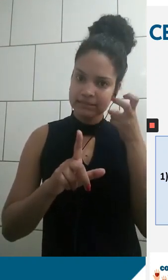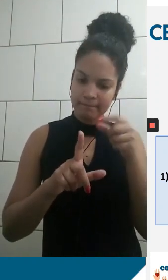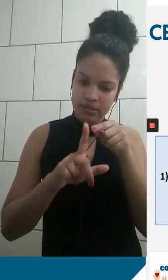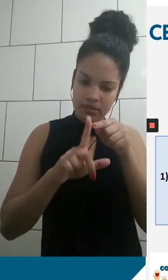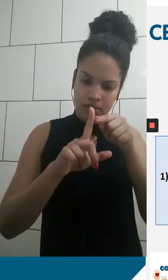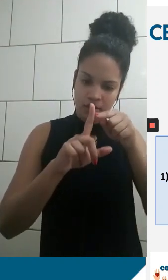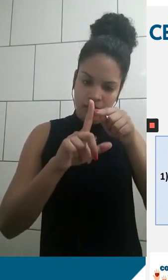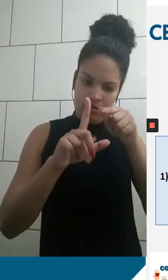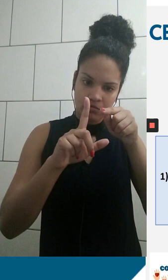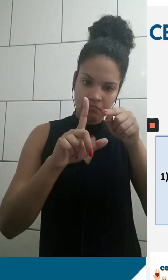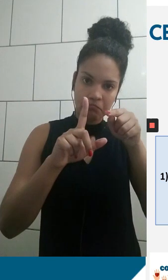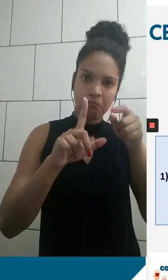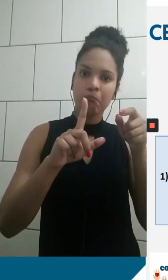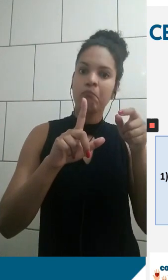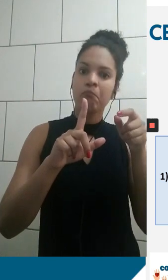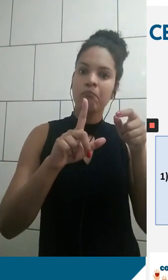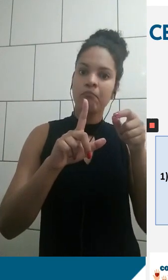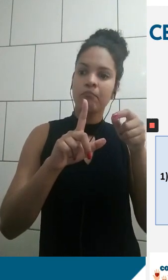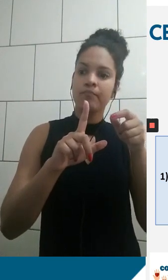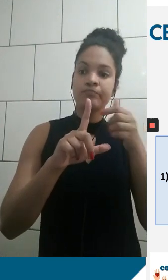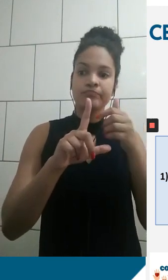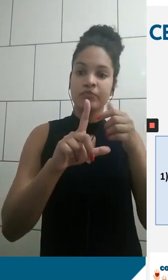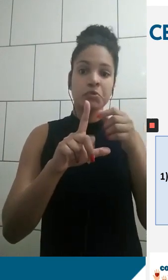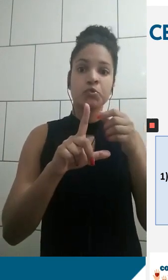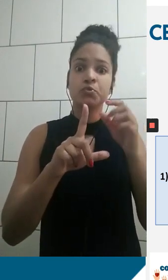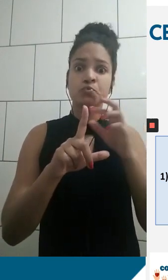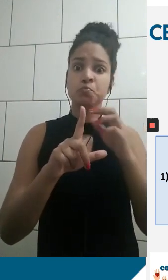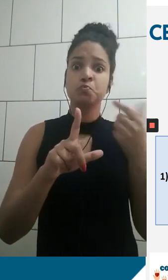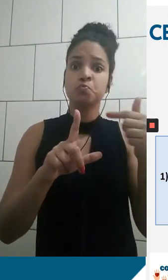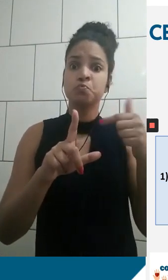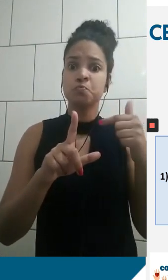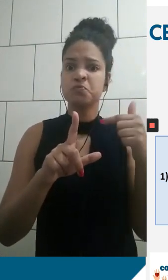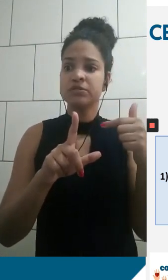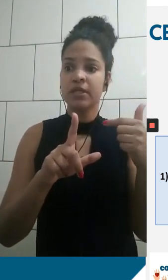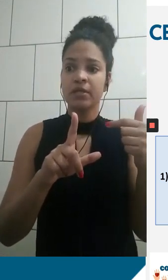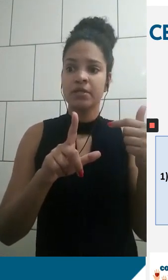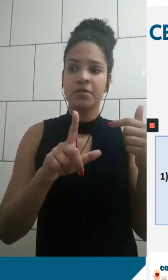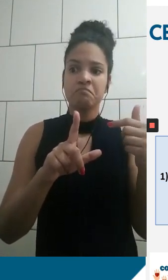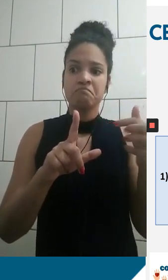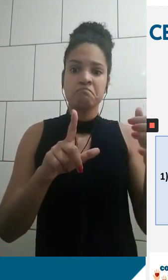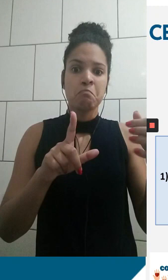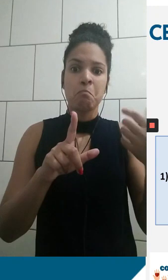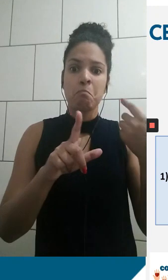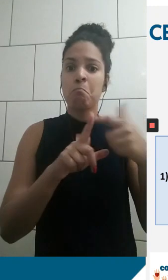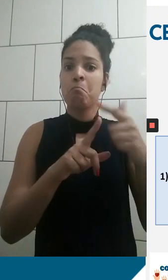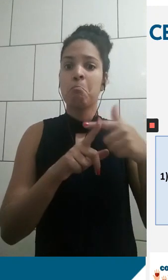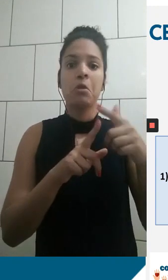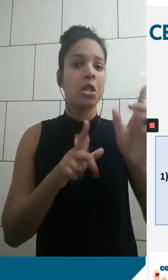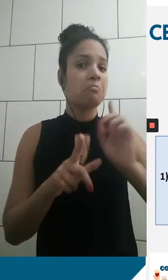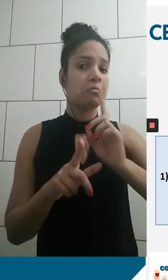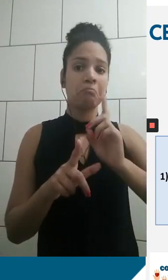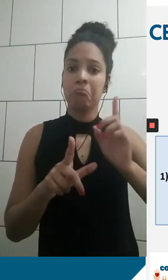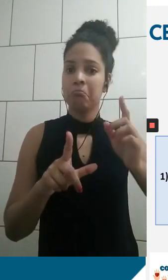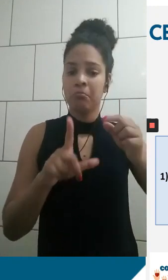peixe, não sofre muita alteração do inibidor. Então você vai ter enzimas de